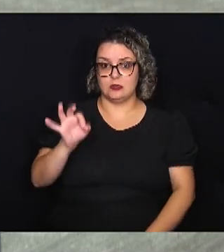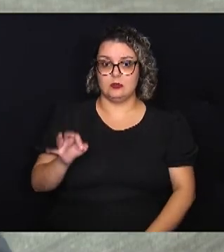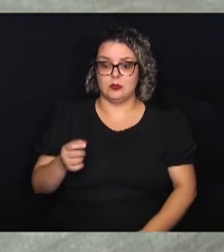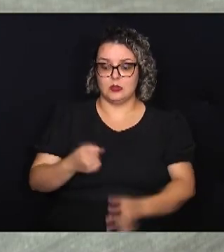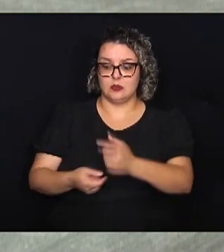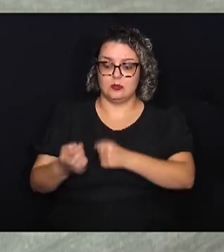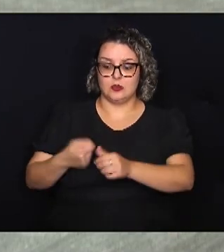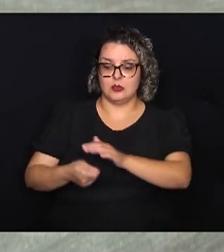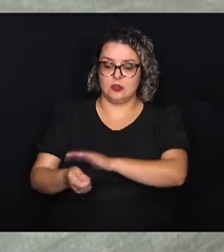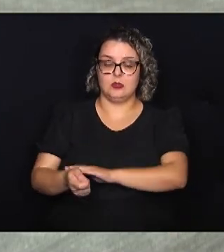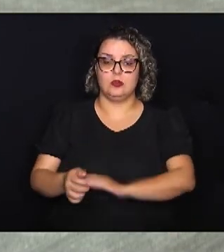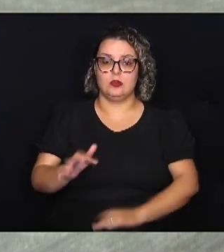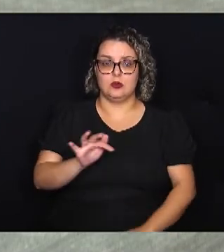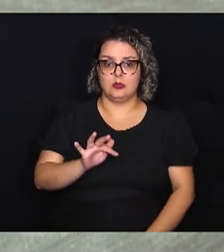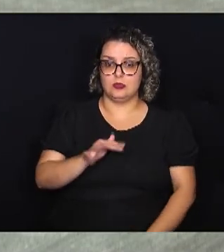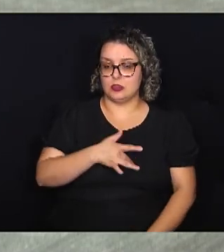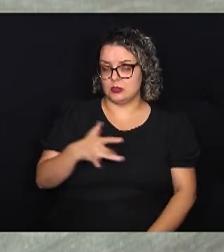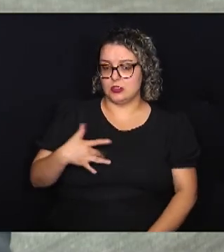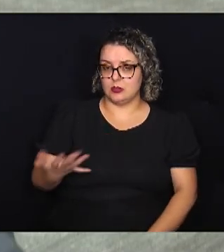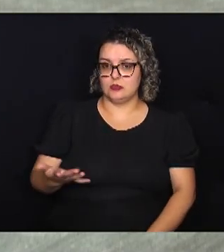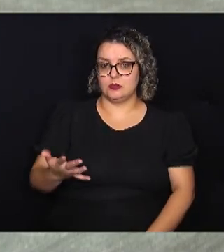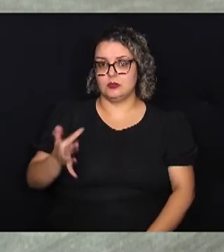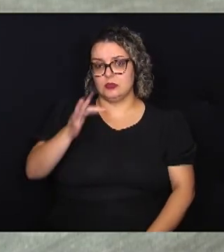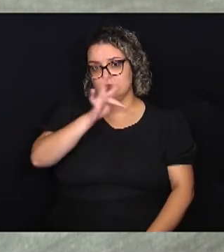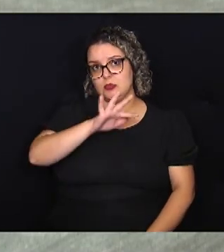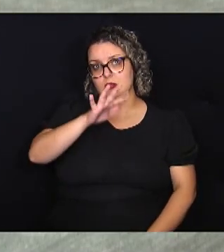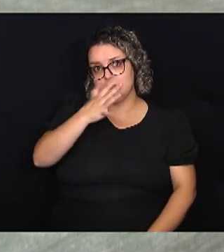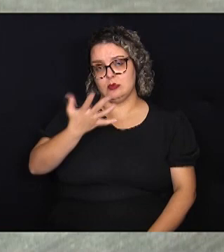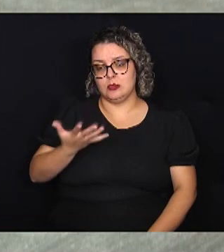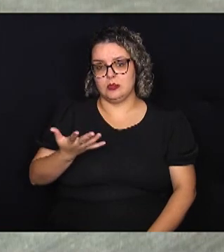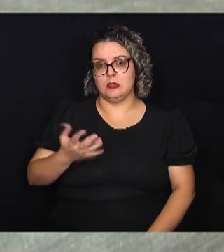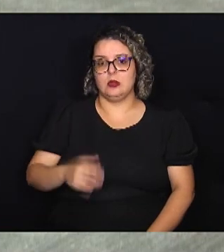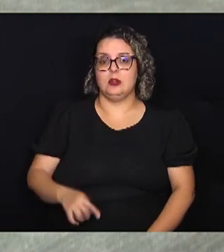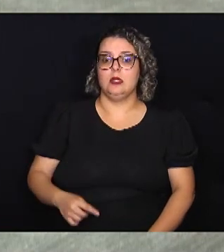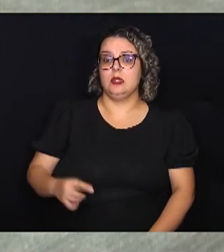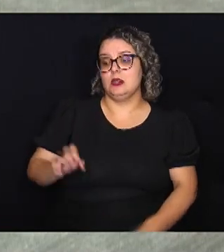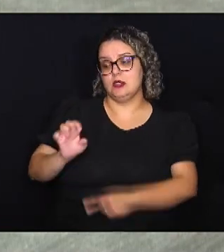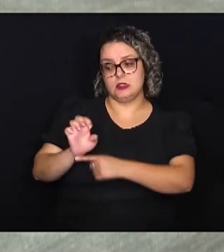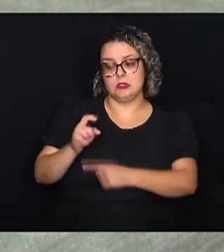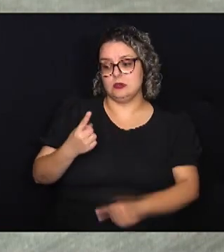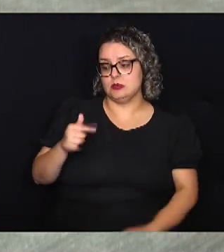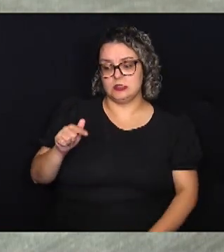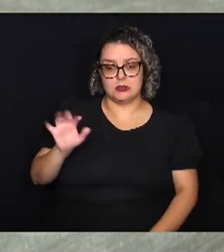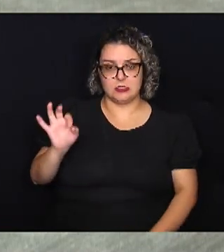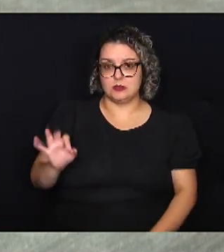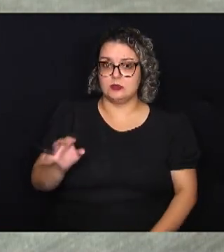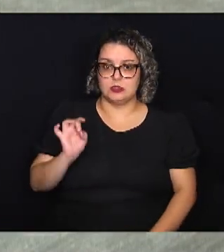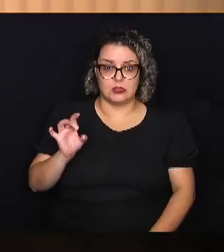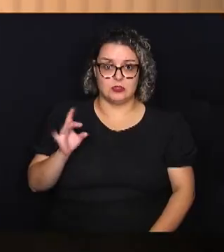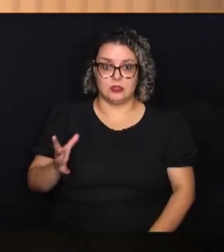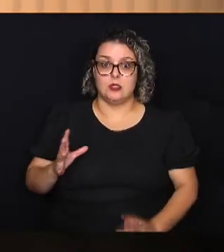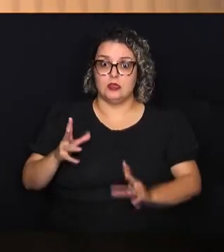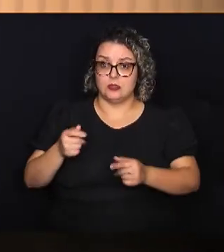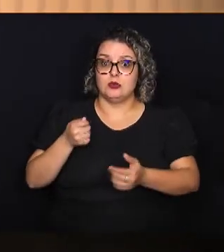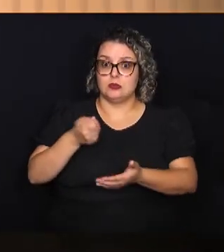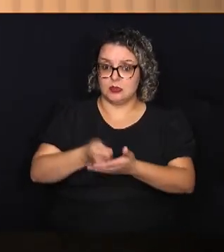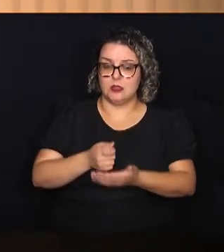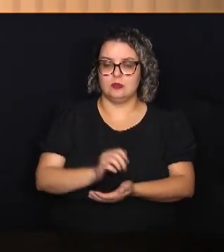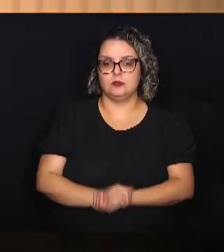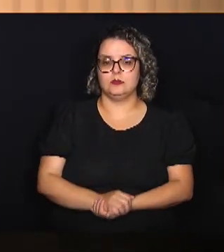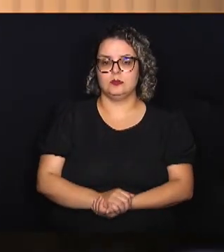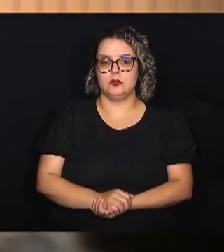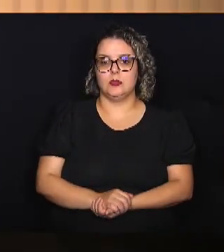federal. A nível estadual, 17%, né, e aí isso, todos os municípios têm que arcar com isso. O corte